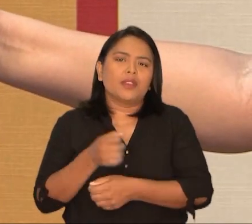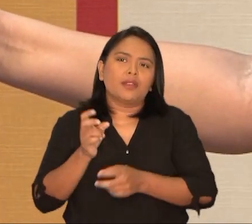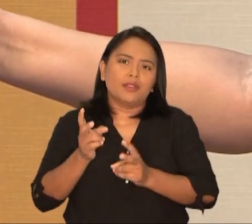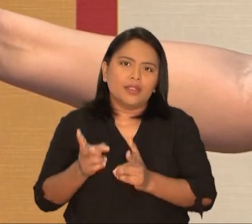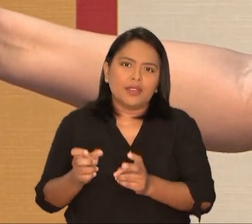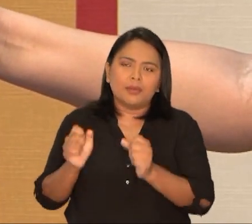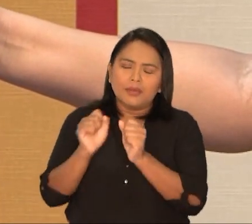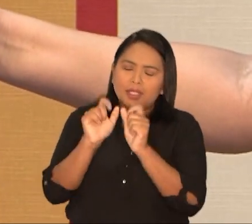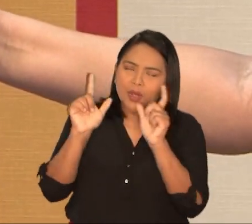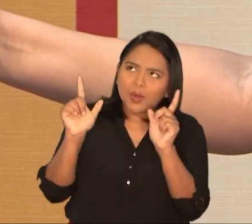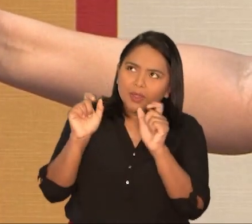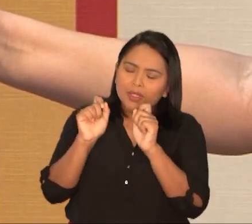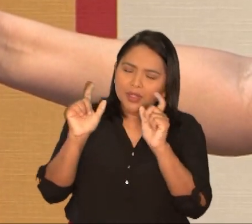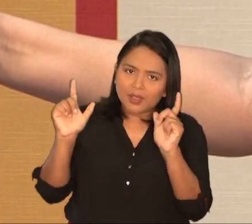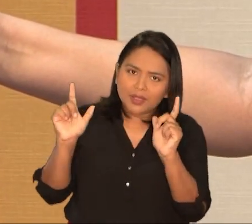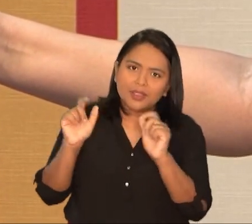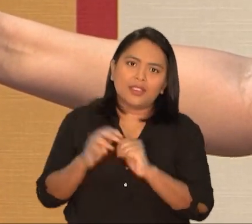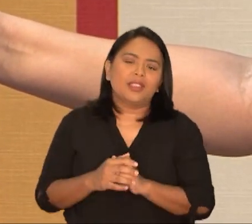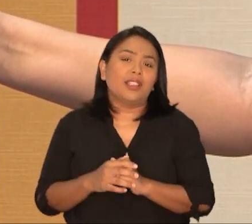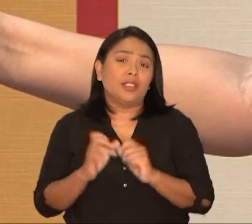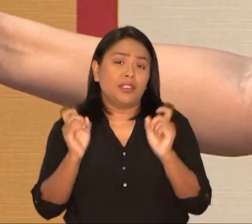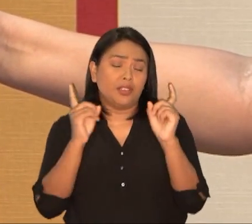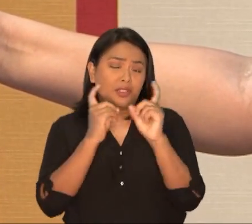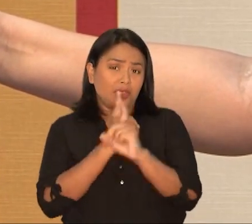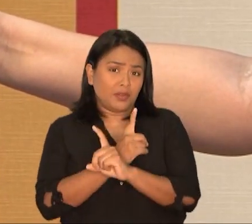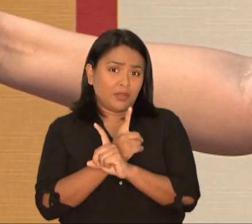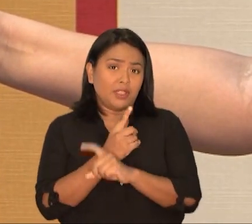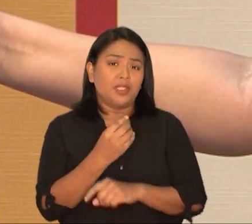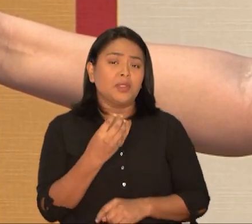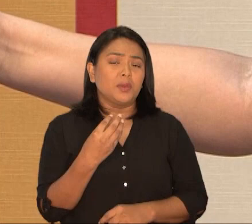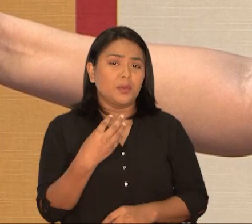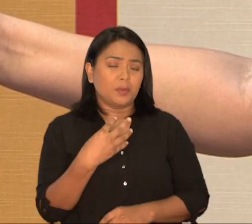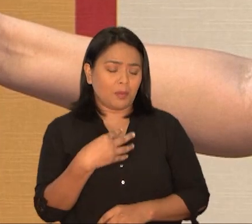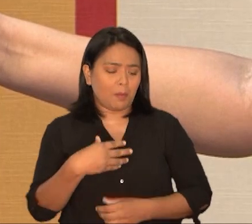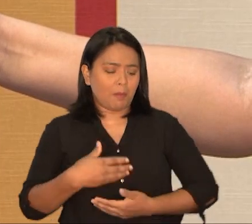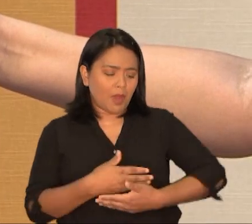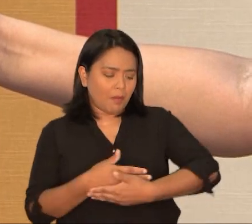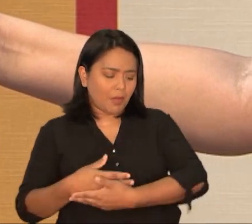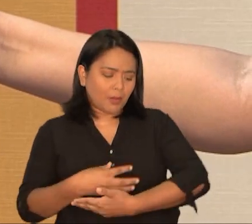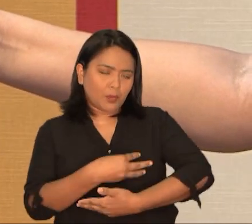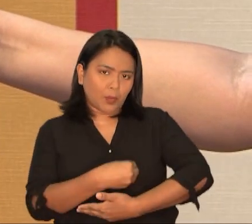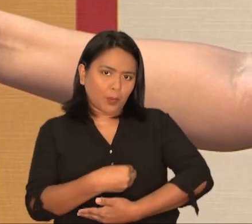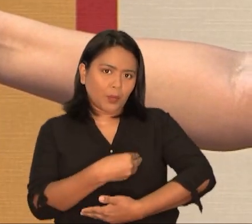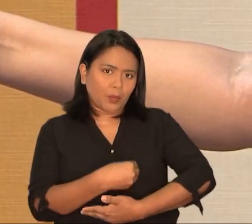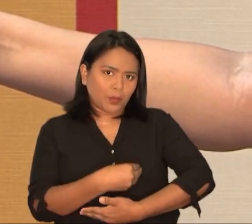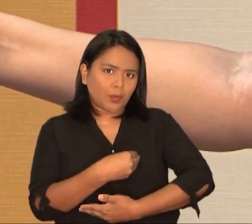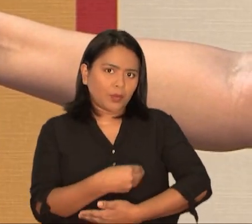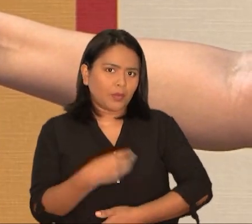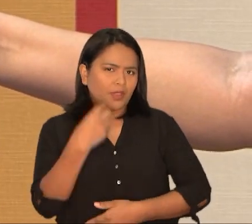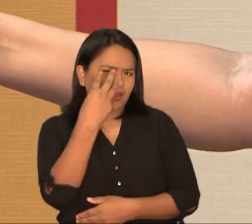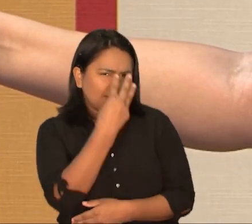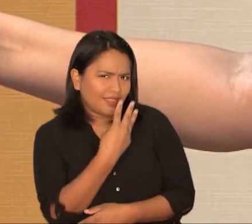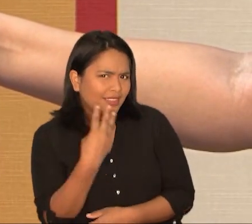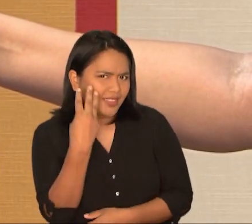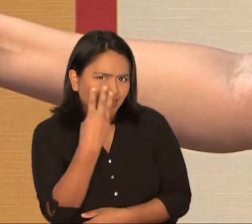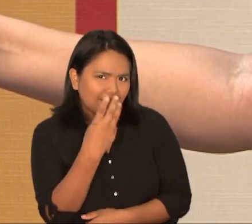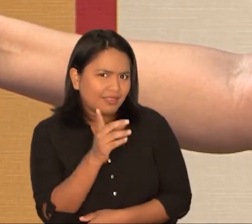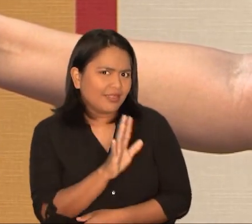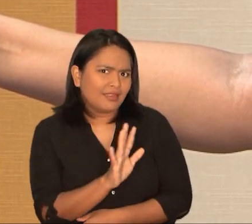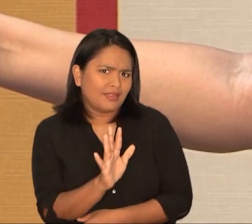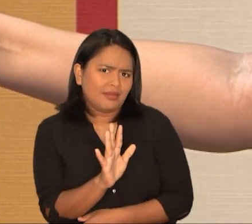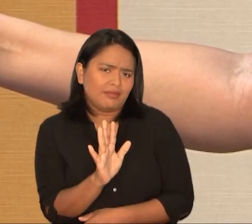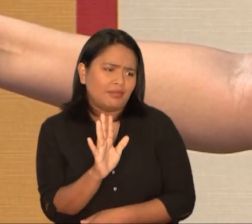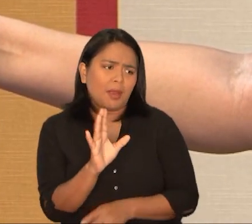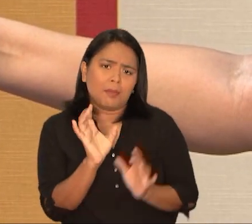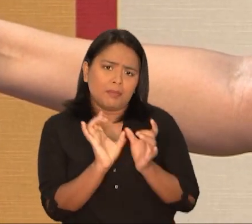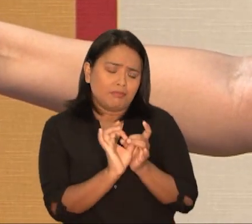hora, de fato. É muito difícil um bebezinho recém-nascido mamar de 3 em 3 horas como um reloginho, isso aí não existe. Então, a demanda é do bebê.